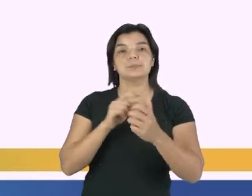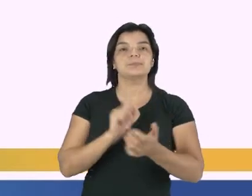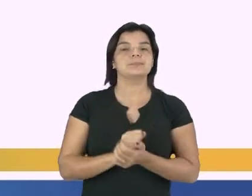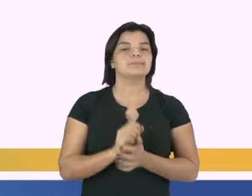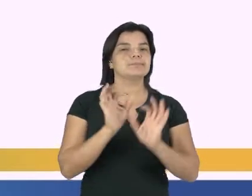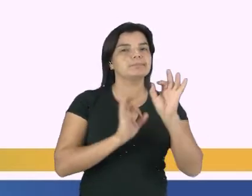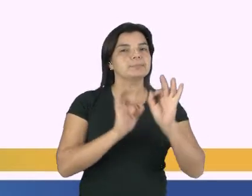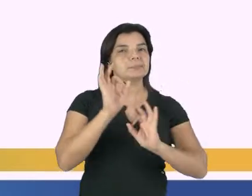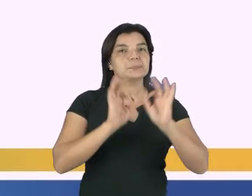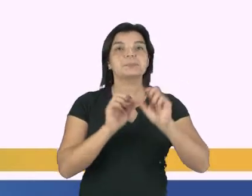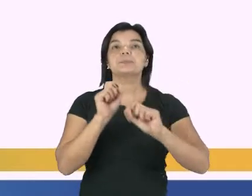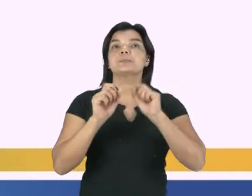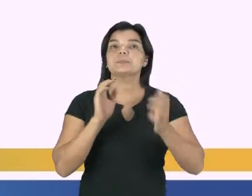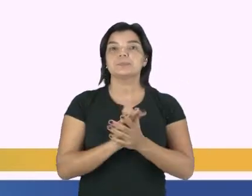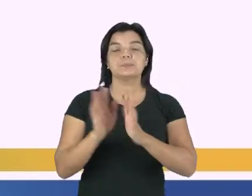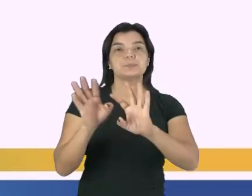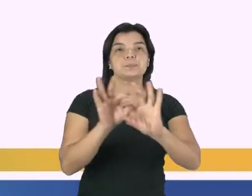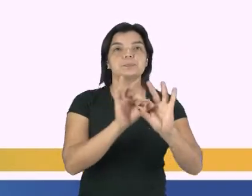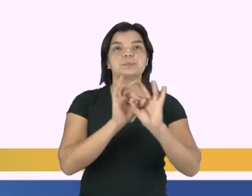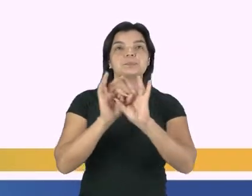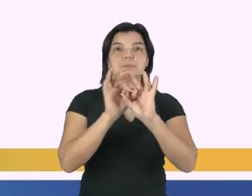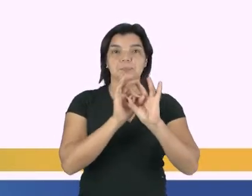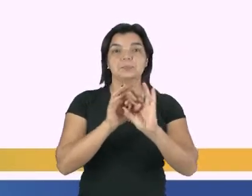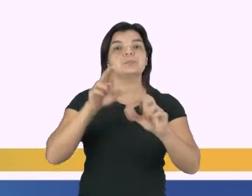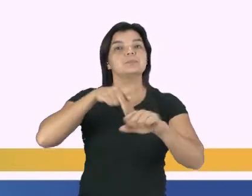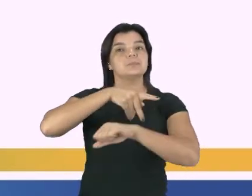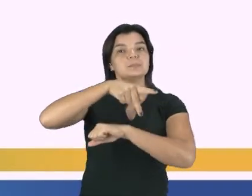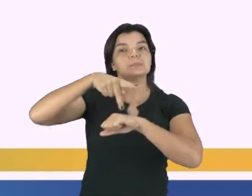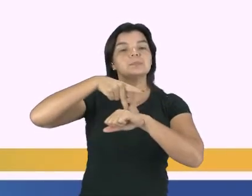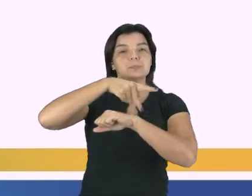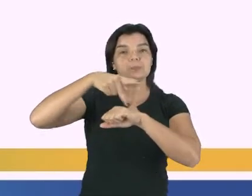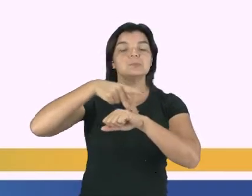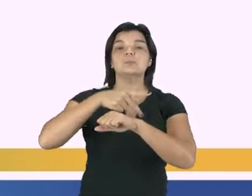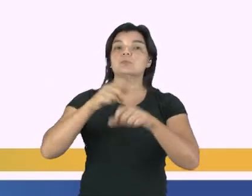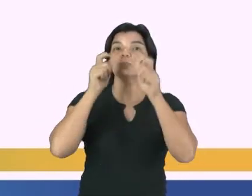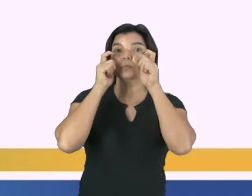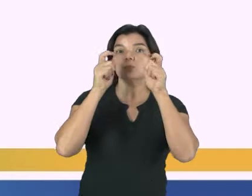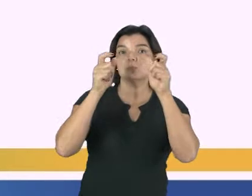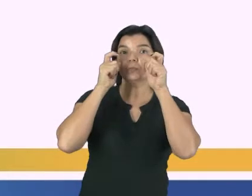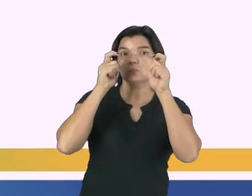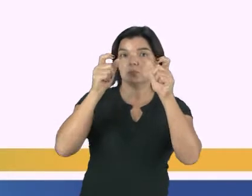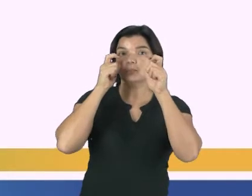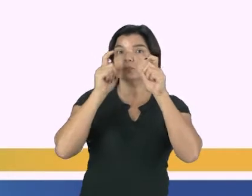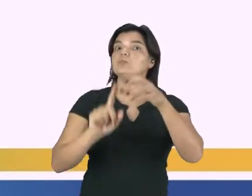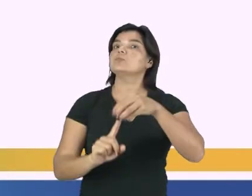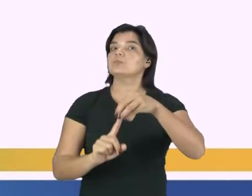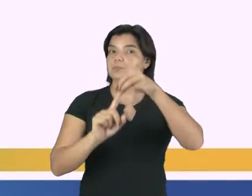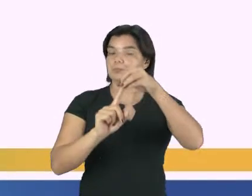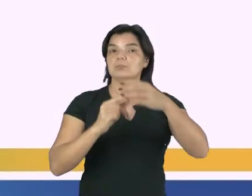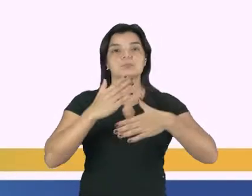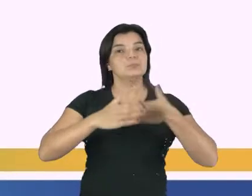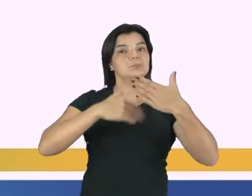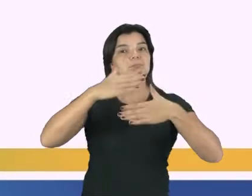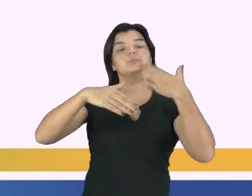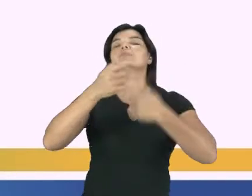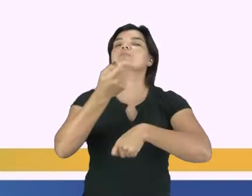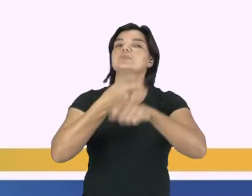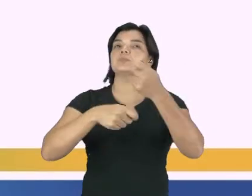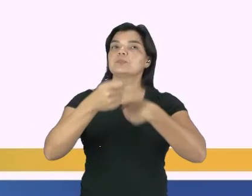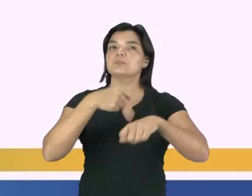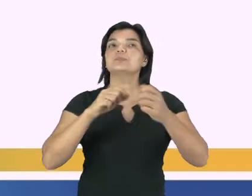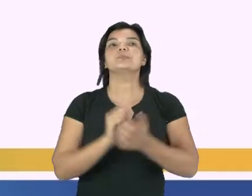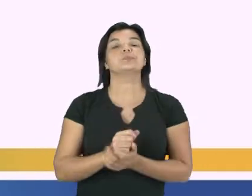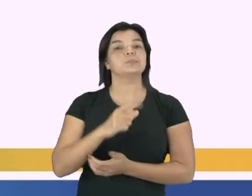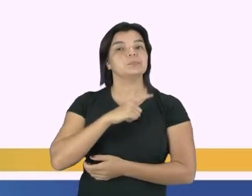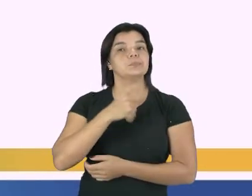É formado a partir da união de países com interesses mútuos de crescimento econômico.